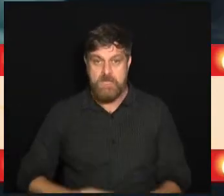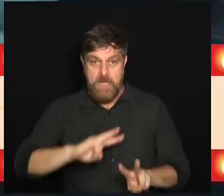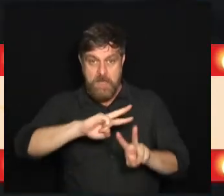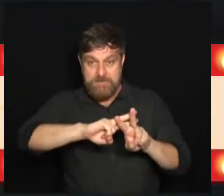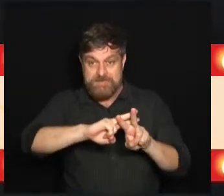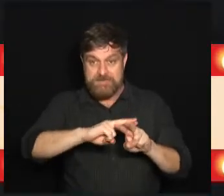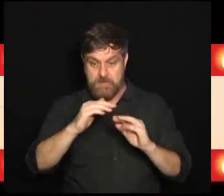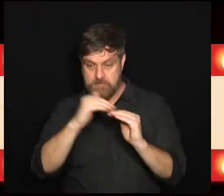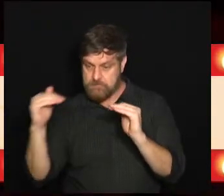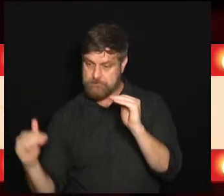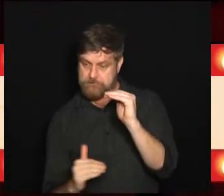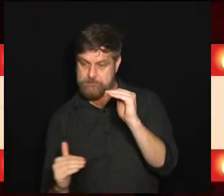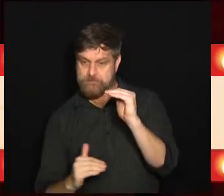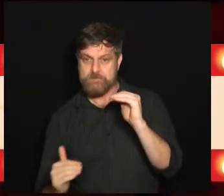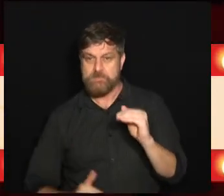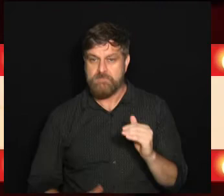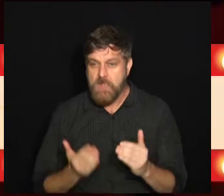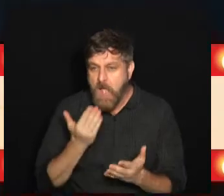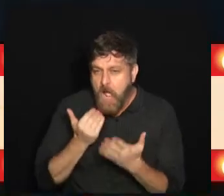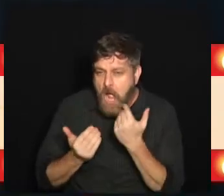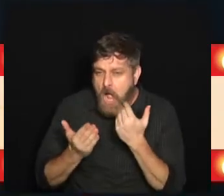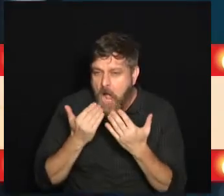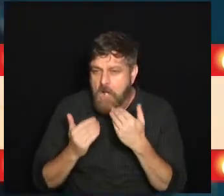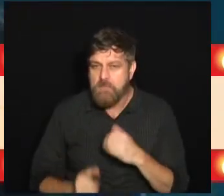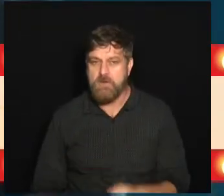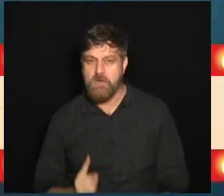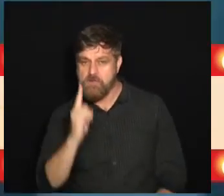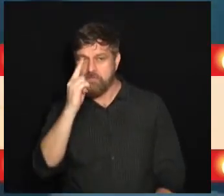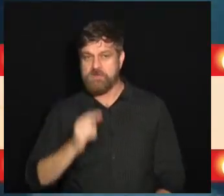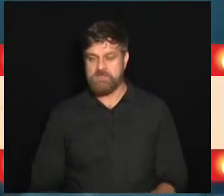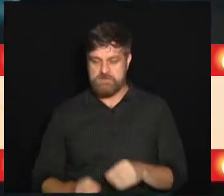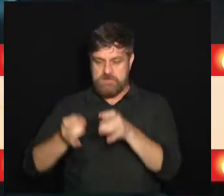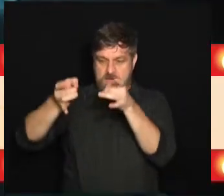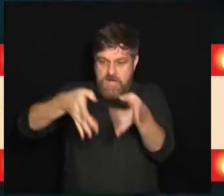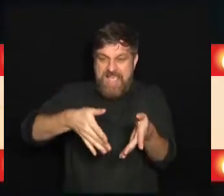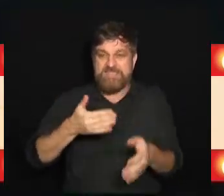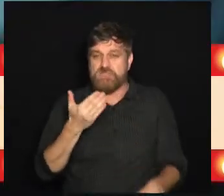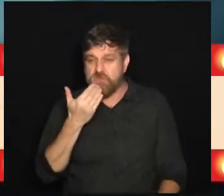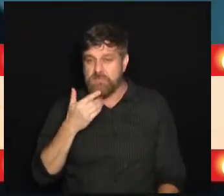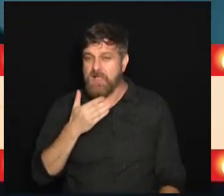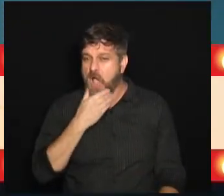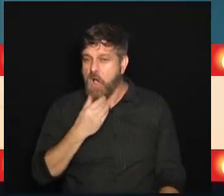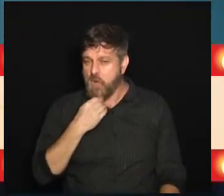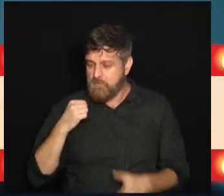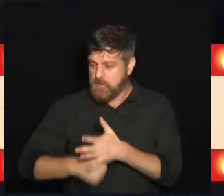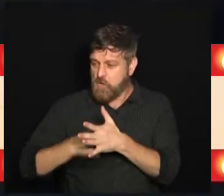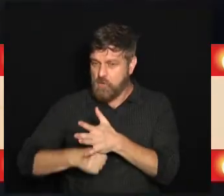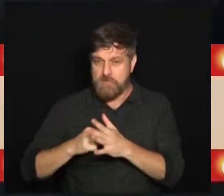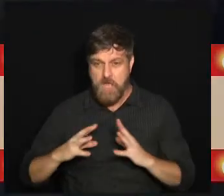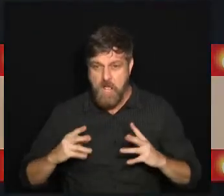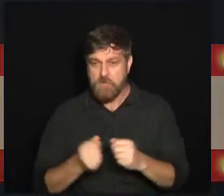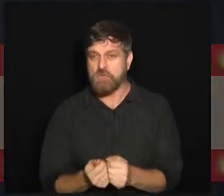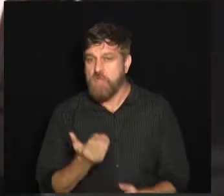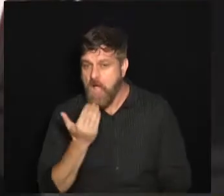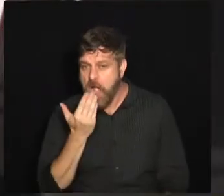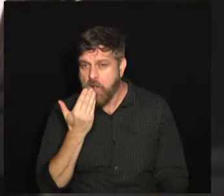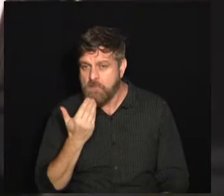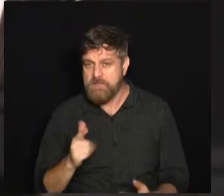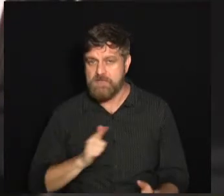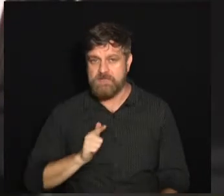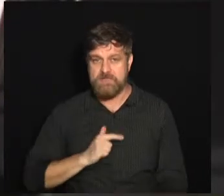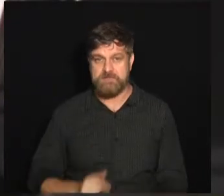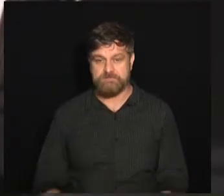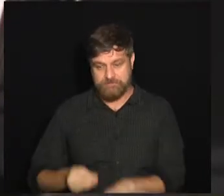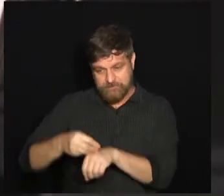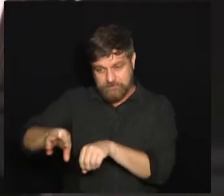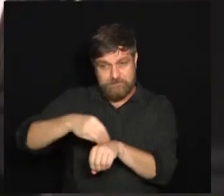andares de baixo se alimentam com as sobras dos andares mais altos. Um homem luta para que todos recebam o suficiente. E essas